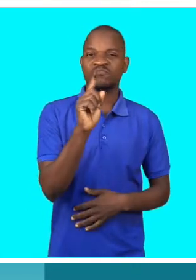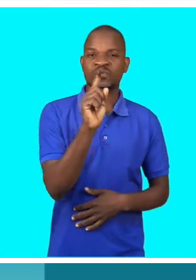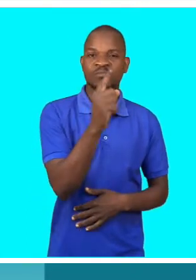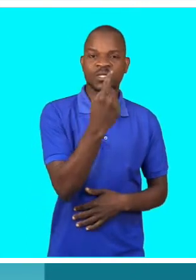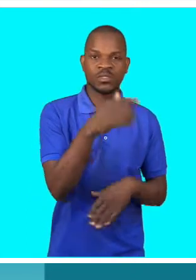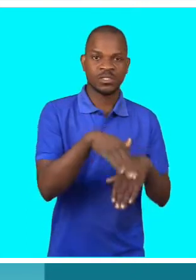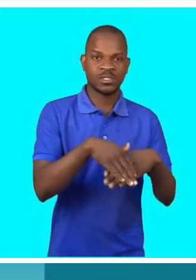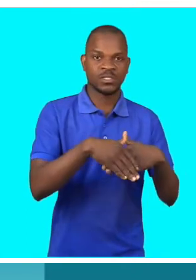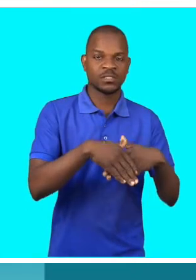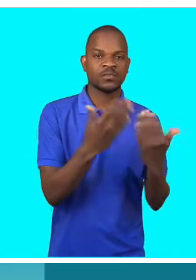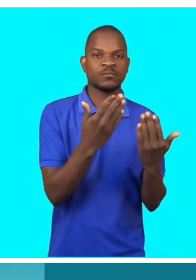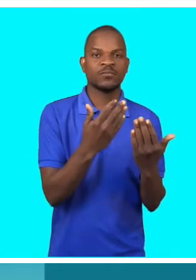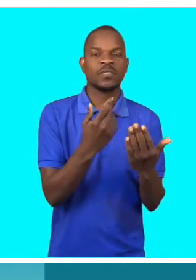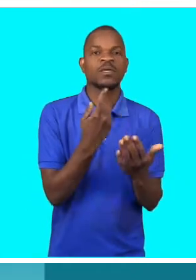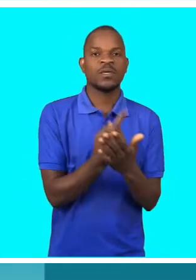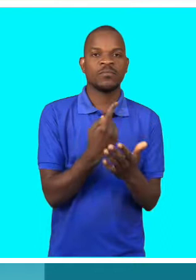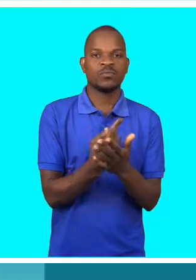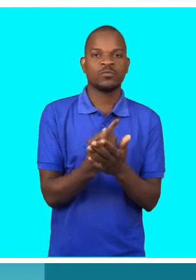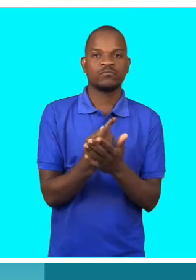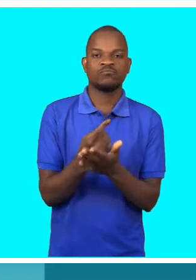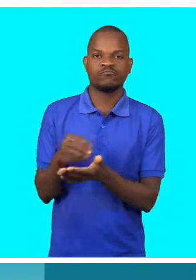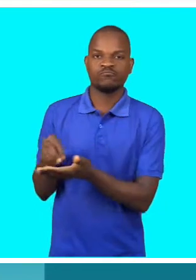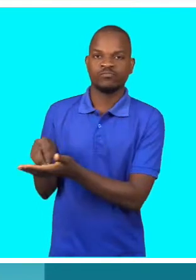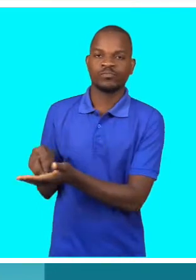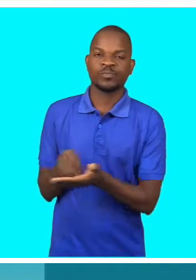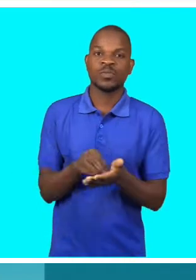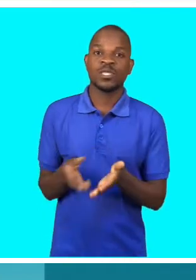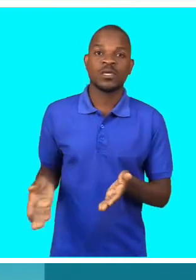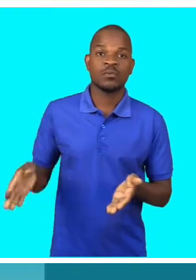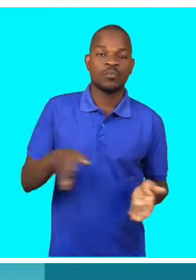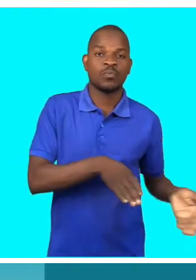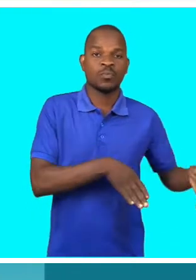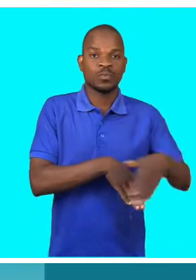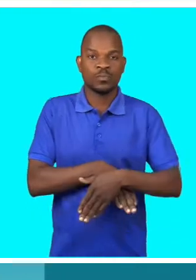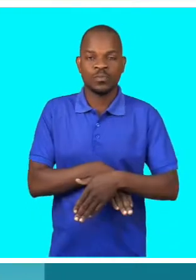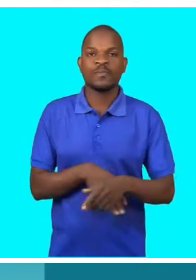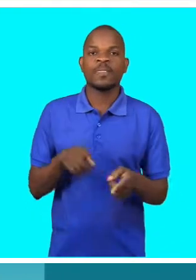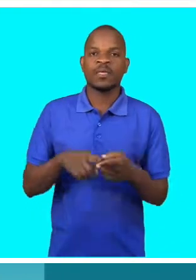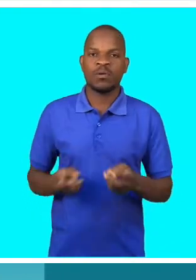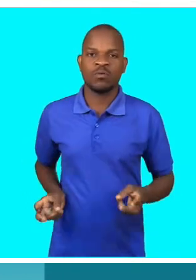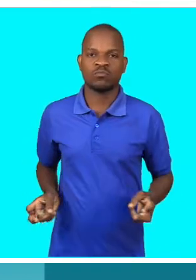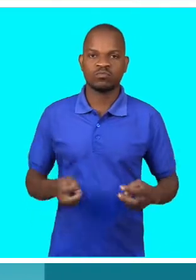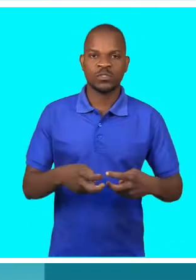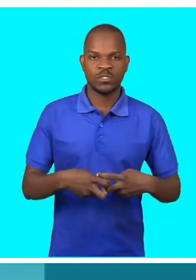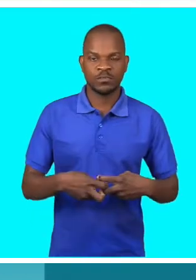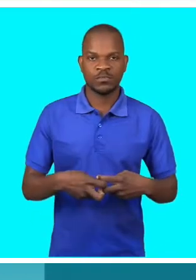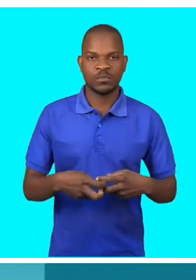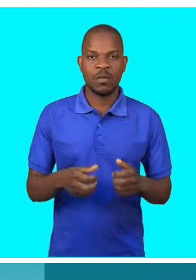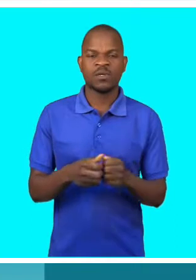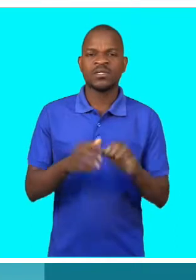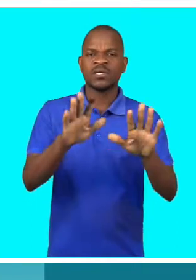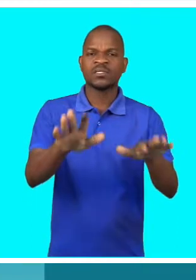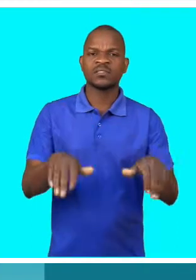capulana e o cinto. A Assembleia da República aprovou uma lei que põe os pais em caso de